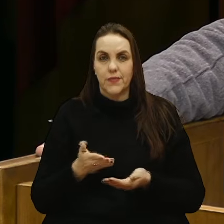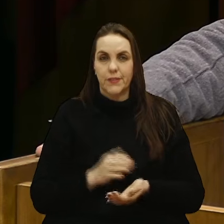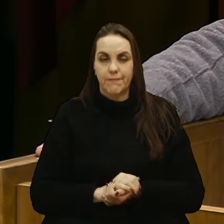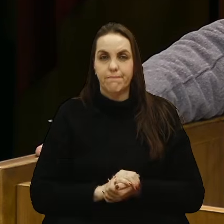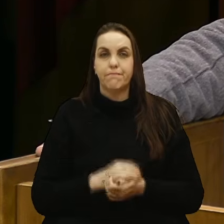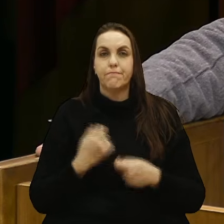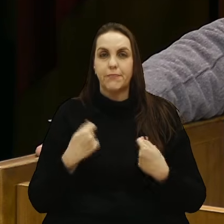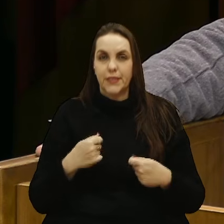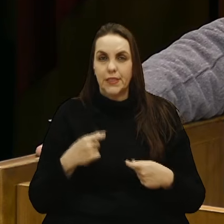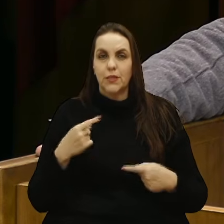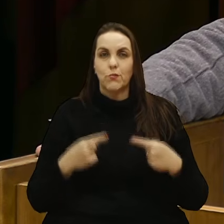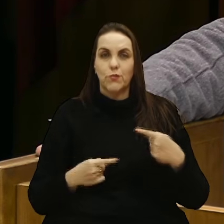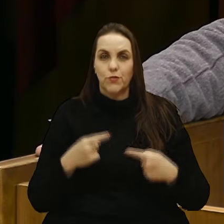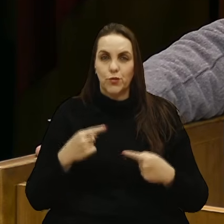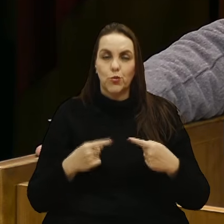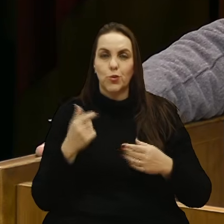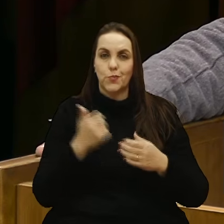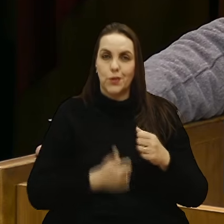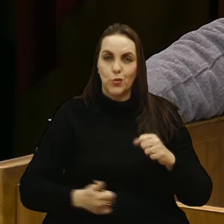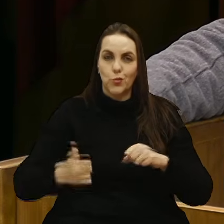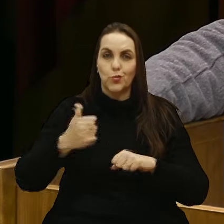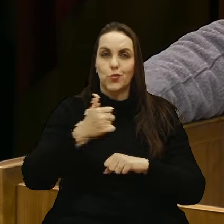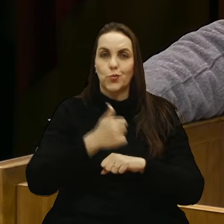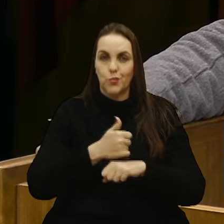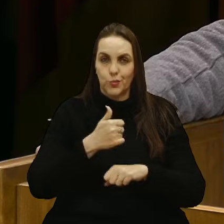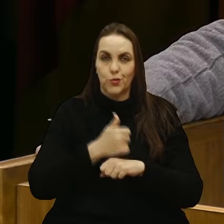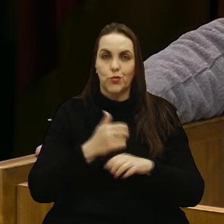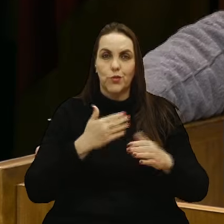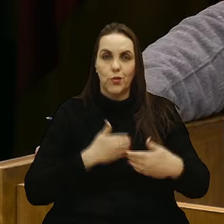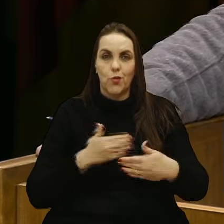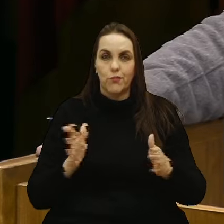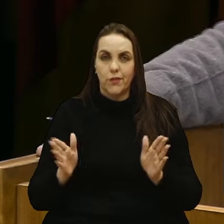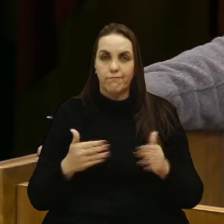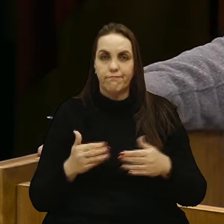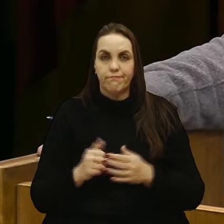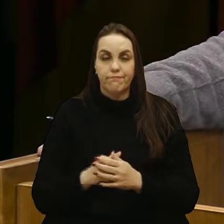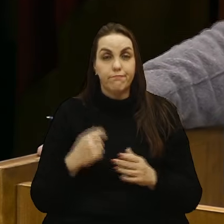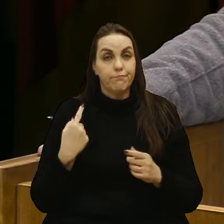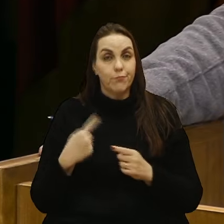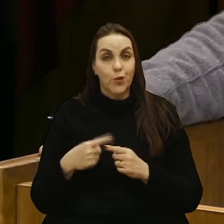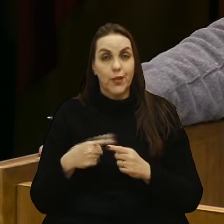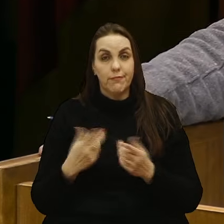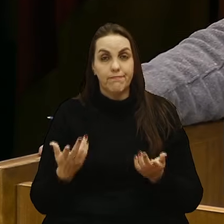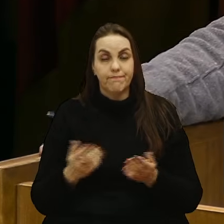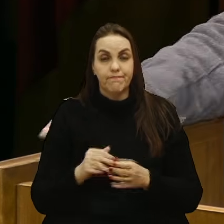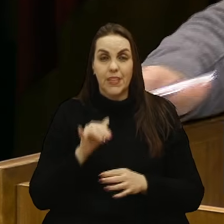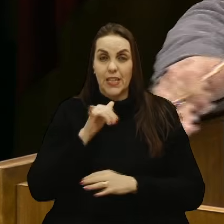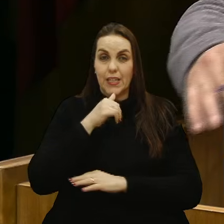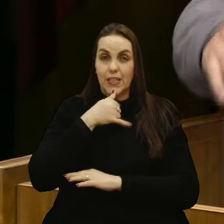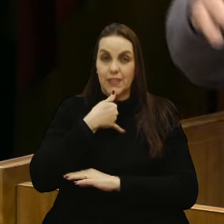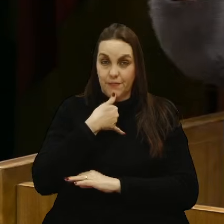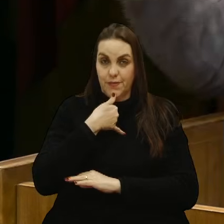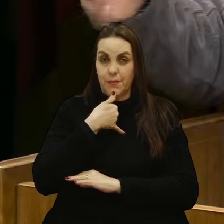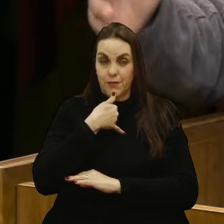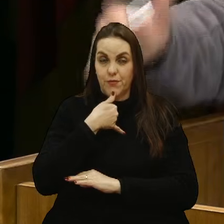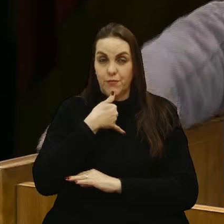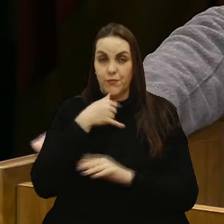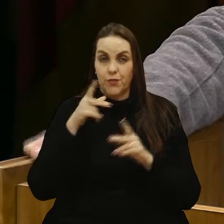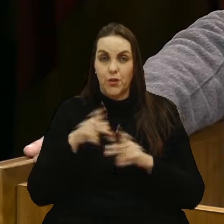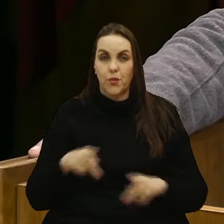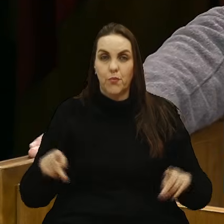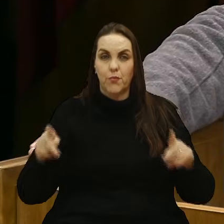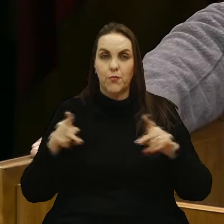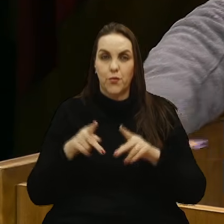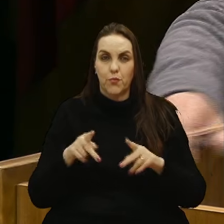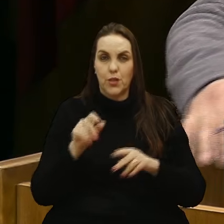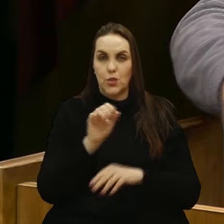temos que discutir a substituição dos containers. Por quê? Infelizmente, como a população como um